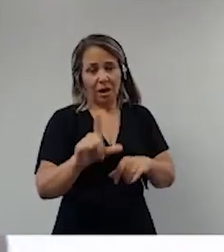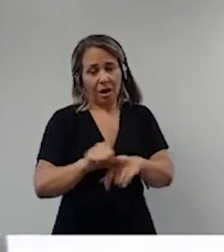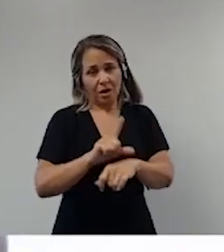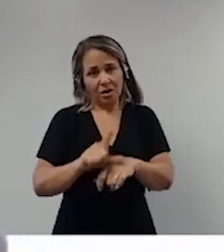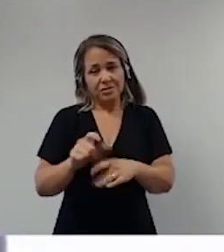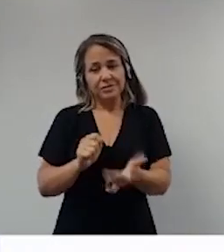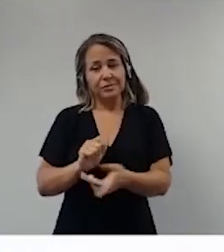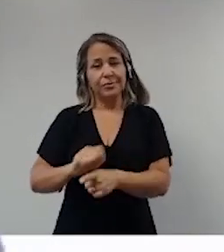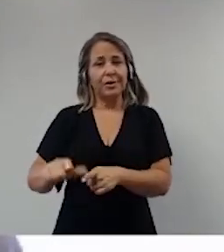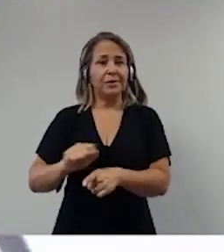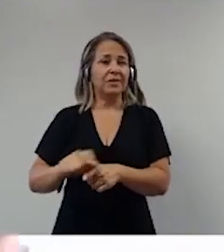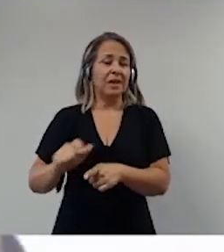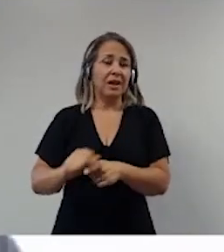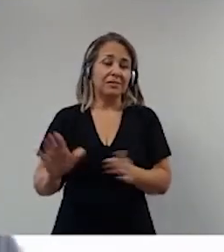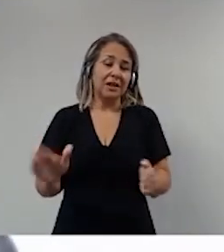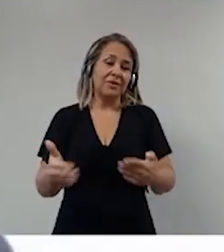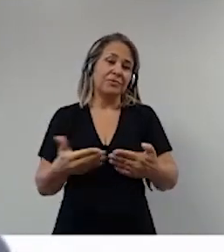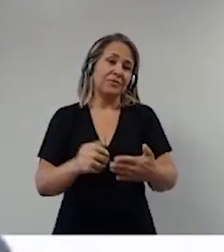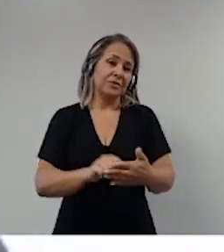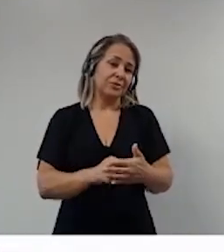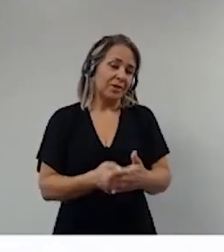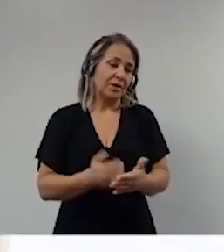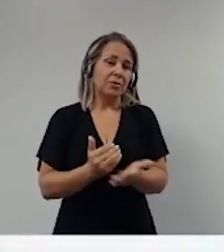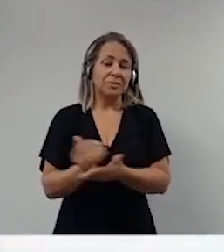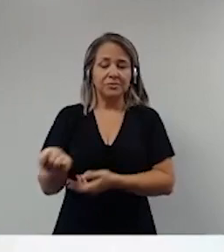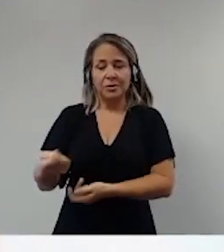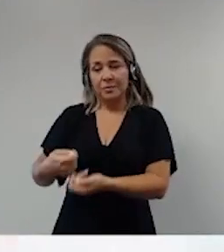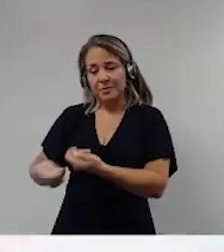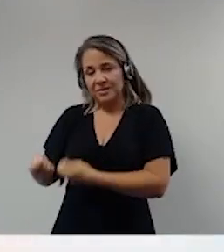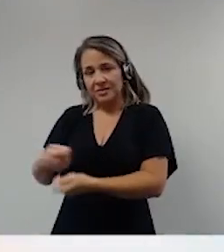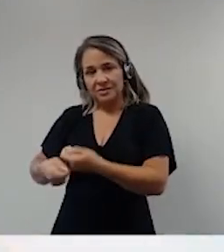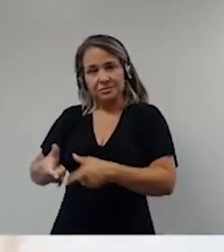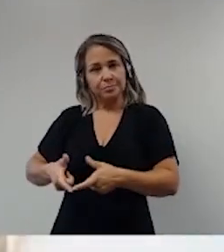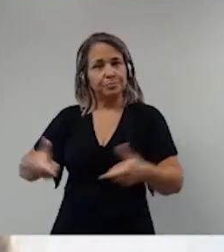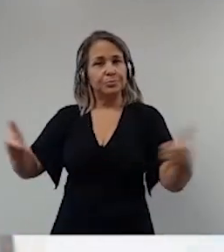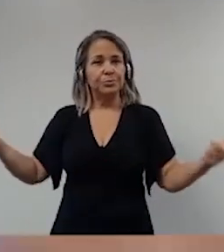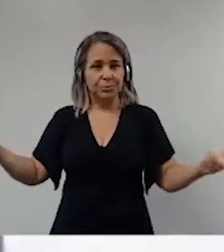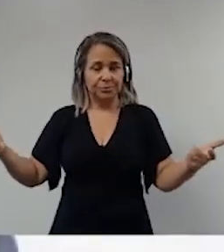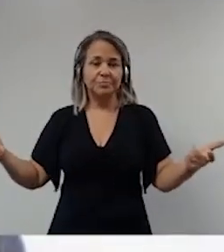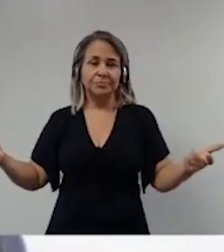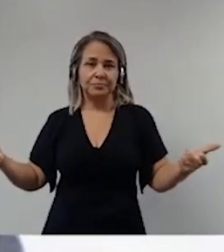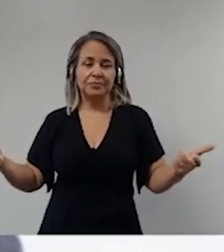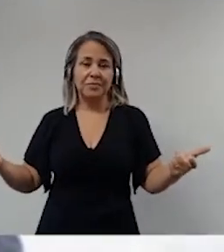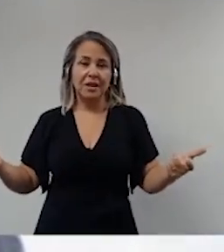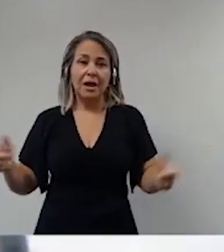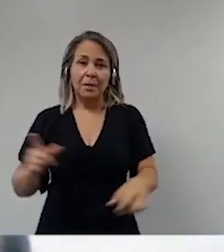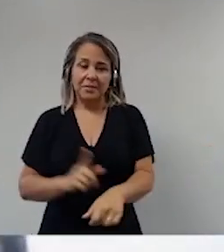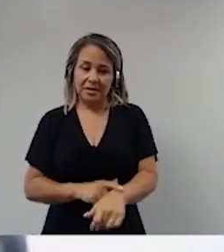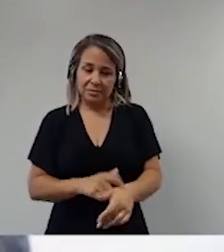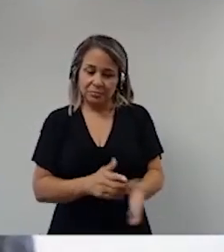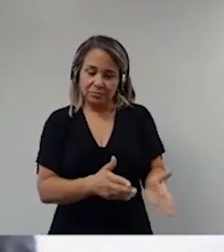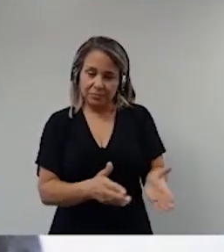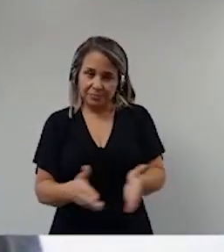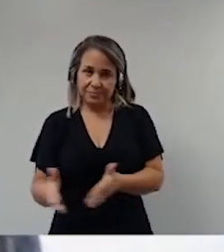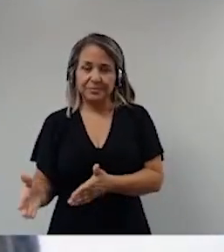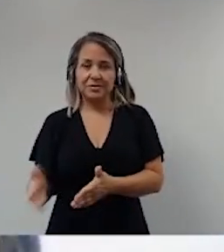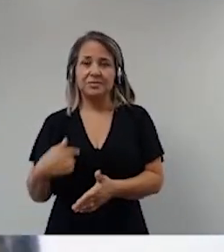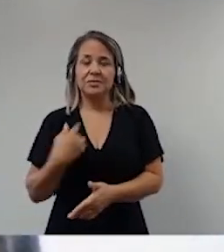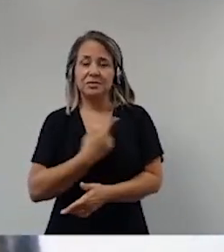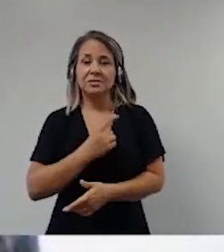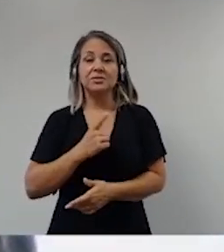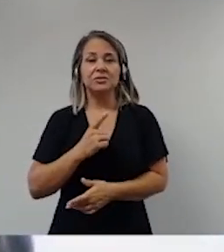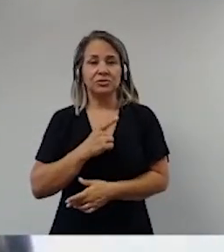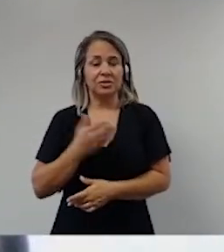elas estão fechadas, começou uma negociação gigantesca para que, nesse momento em que nós